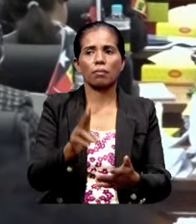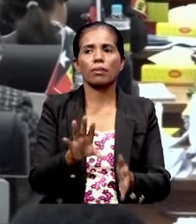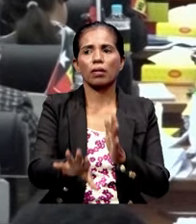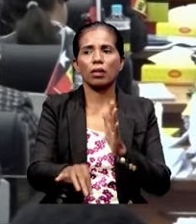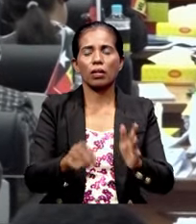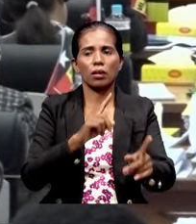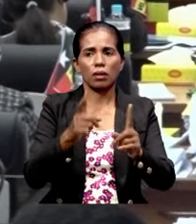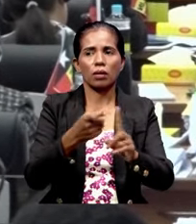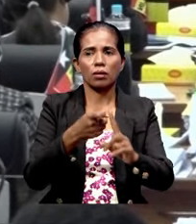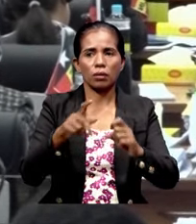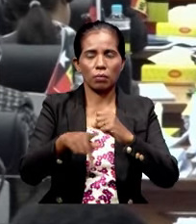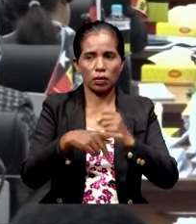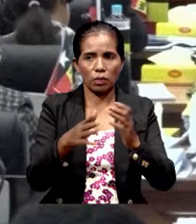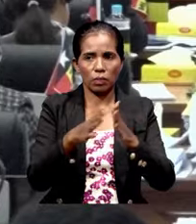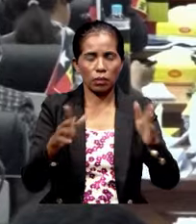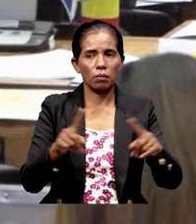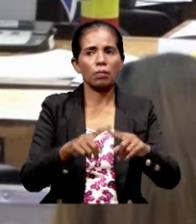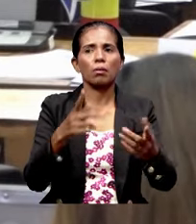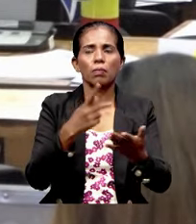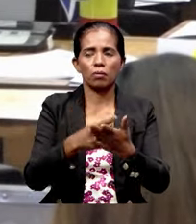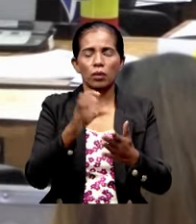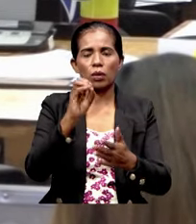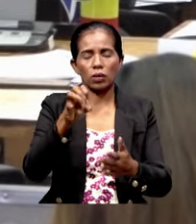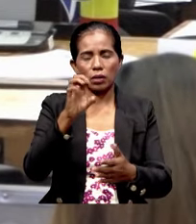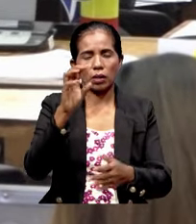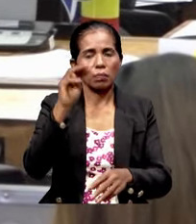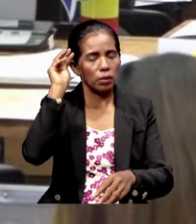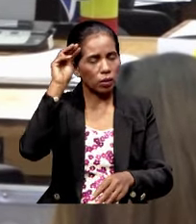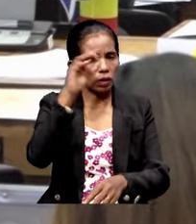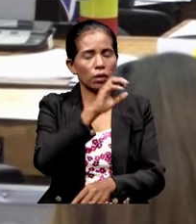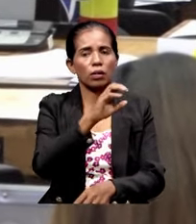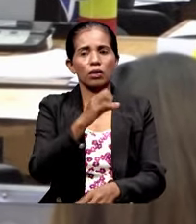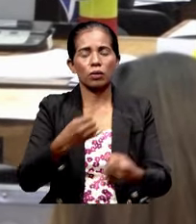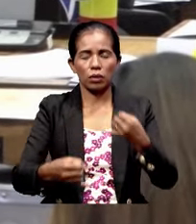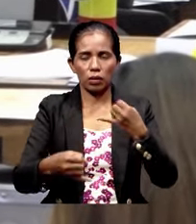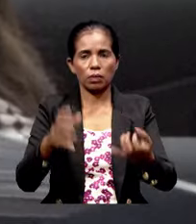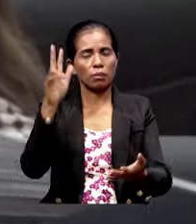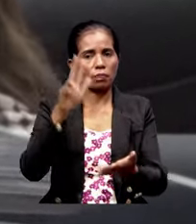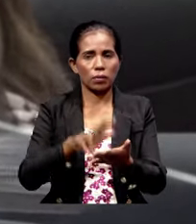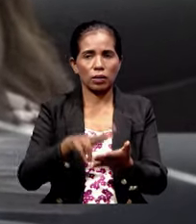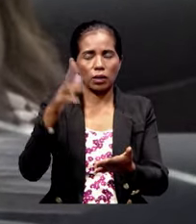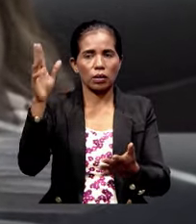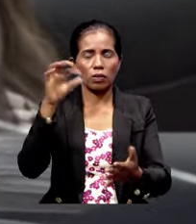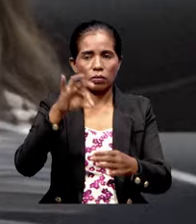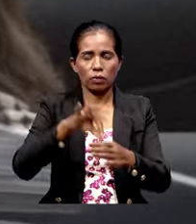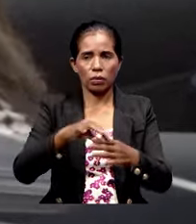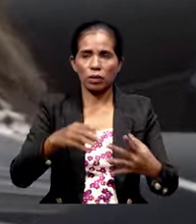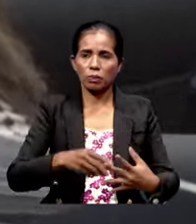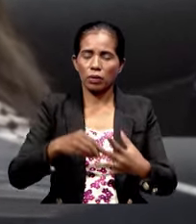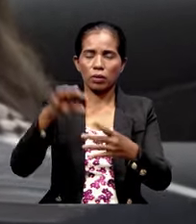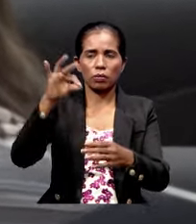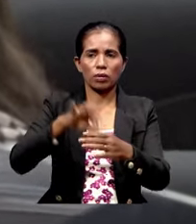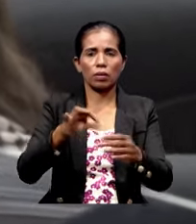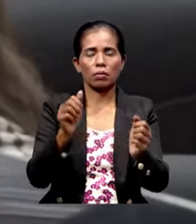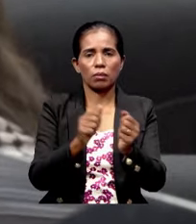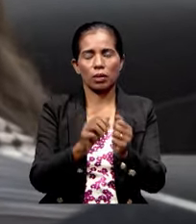critica com a bancada oposição, mas vai proposto orçamento do Ministério de Justiça, né? Passa ona e a votação especialidade, o voto a favor,